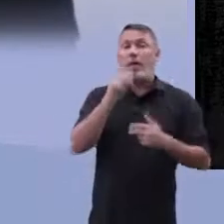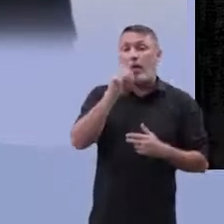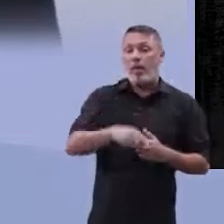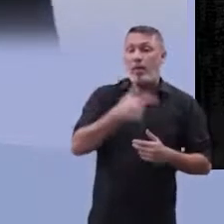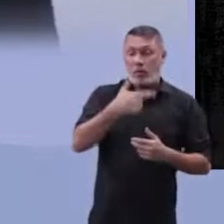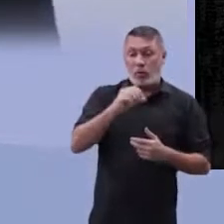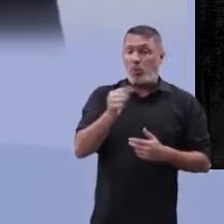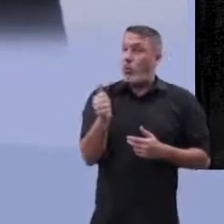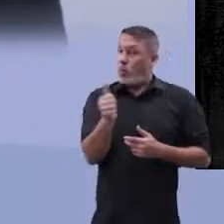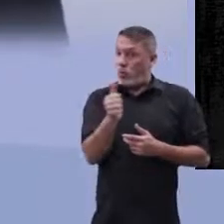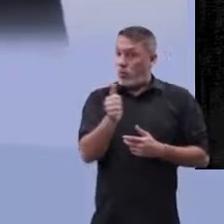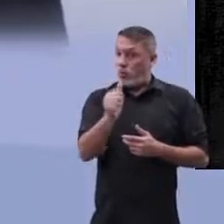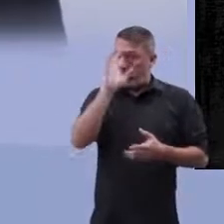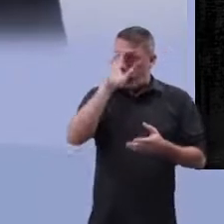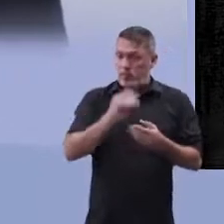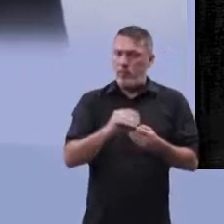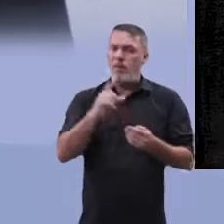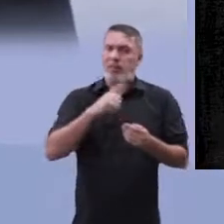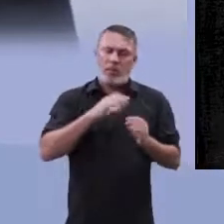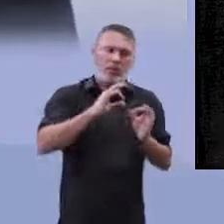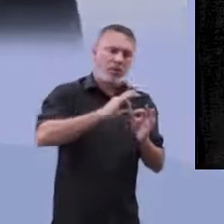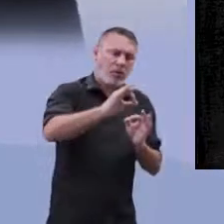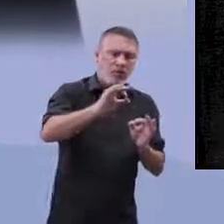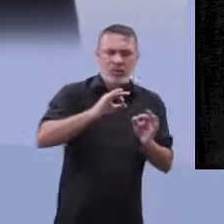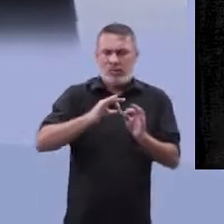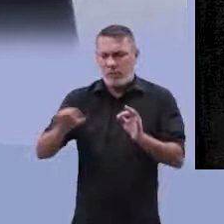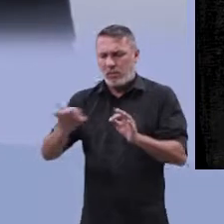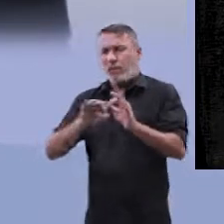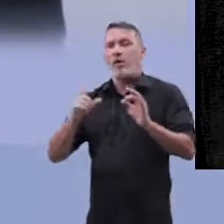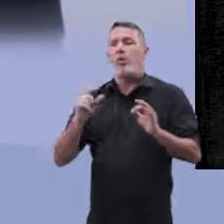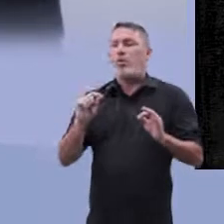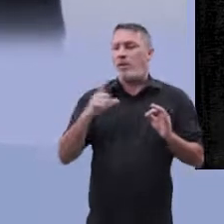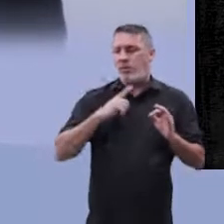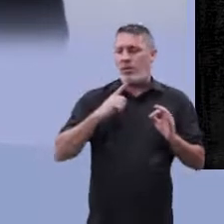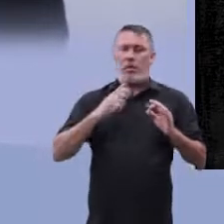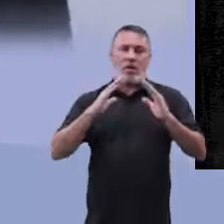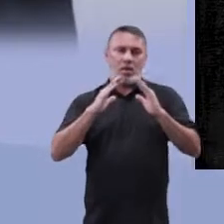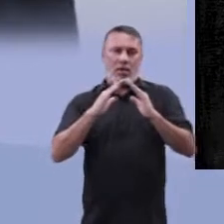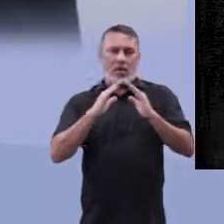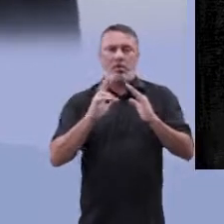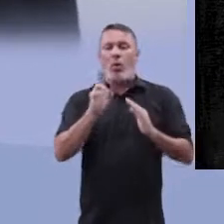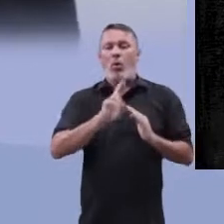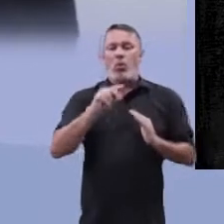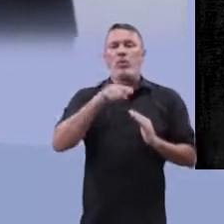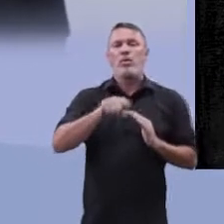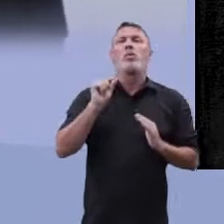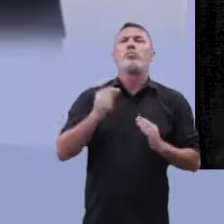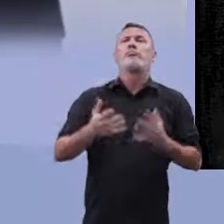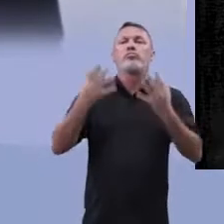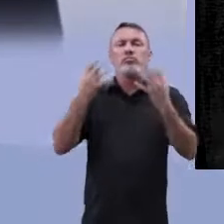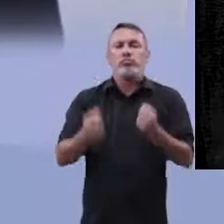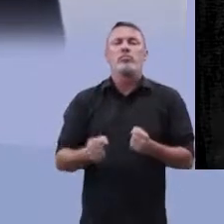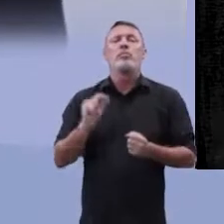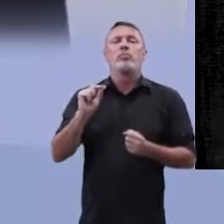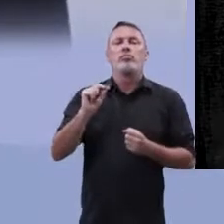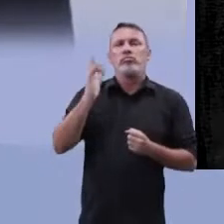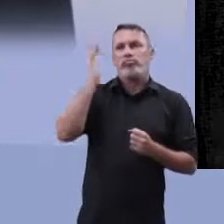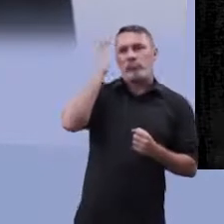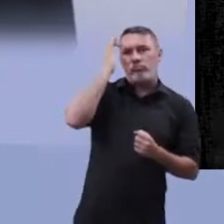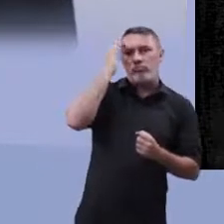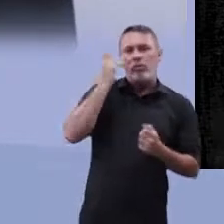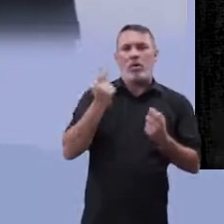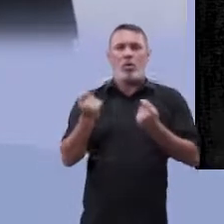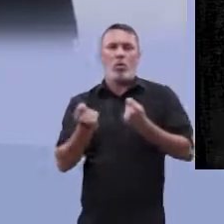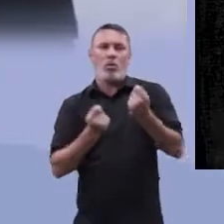Enem 2011. Vamos lá? Muitas medidas podem ser tomadas em nossas casas visando a utilização racional de